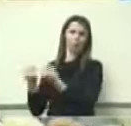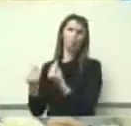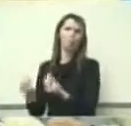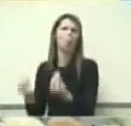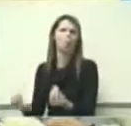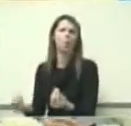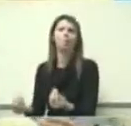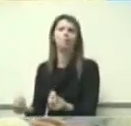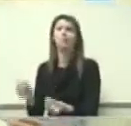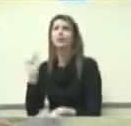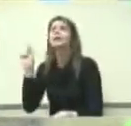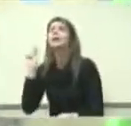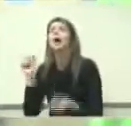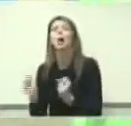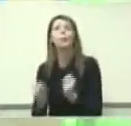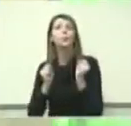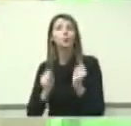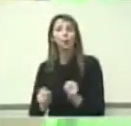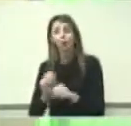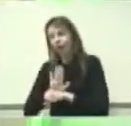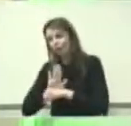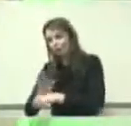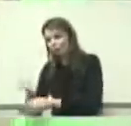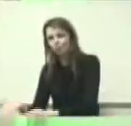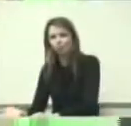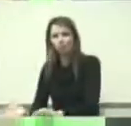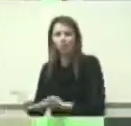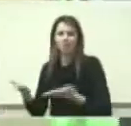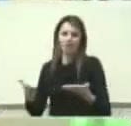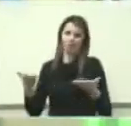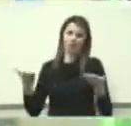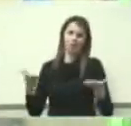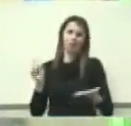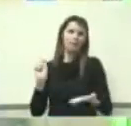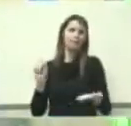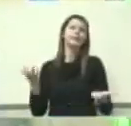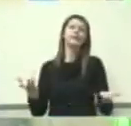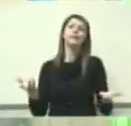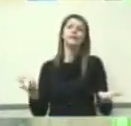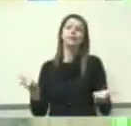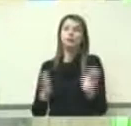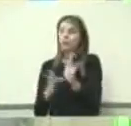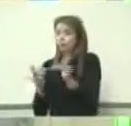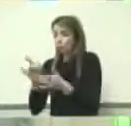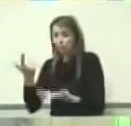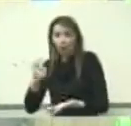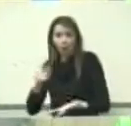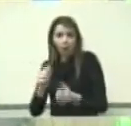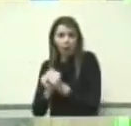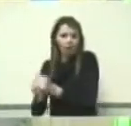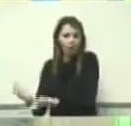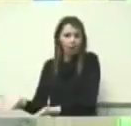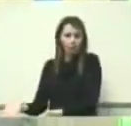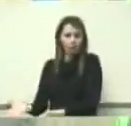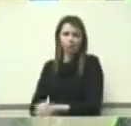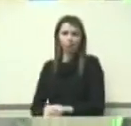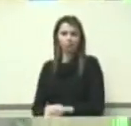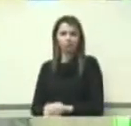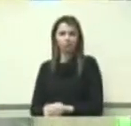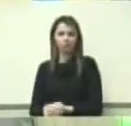quem poderia resolver o problema deles daqueles momento S Jesus não estava com eles